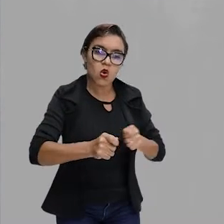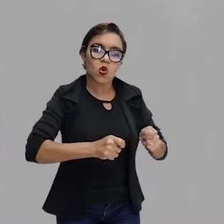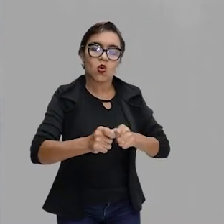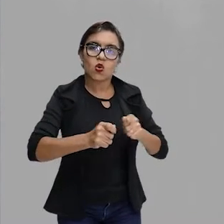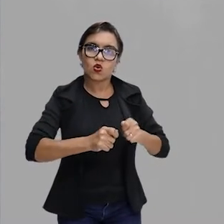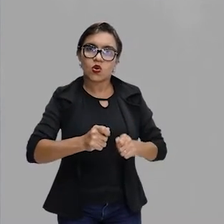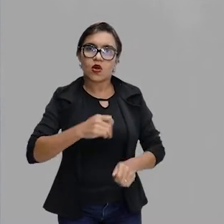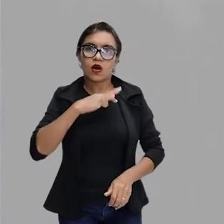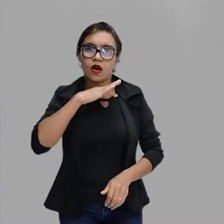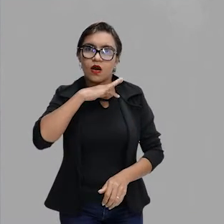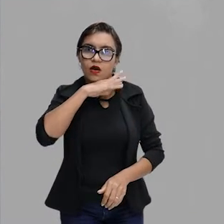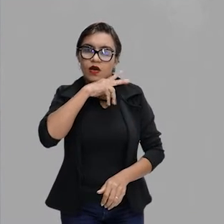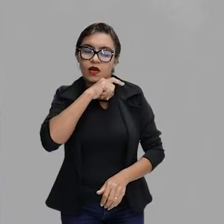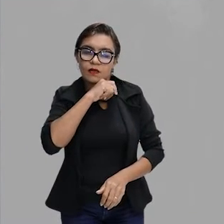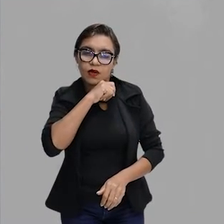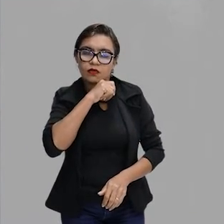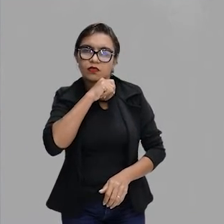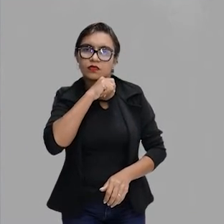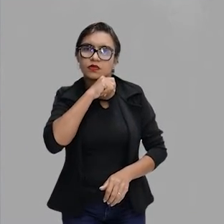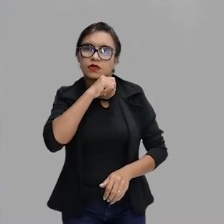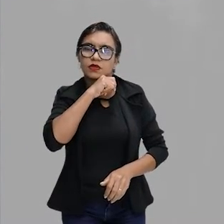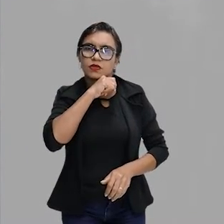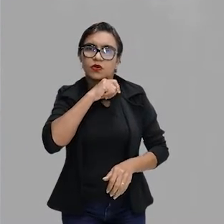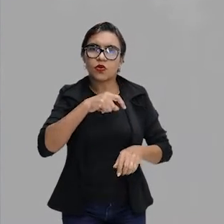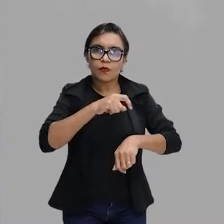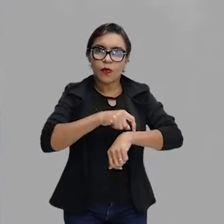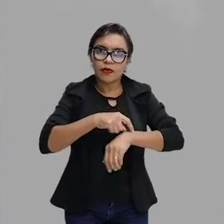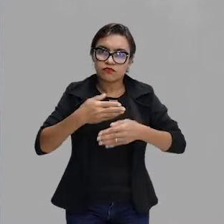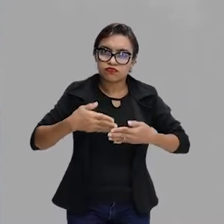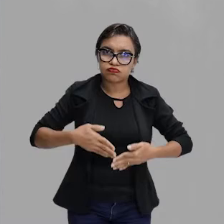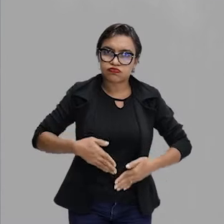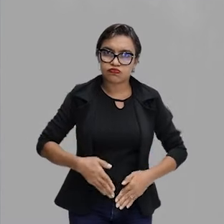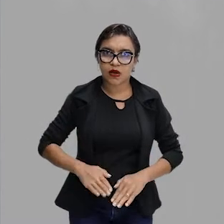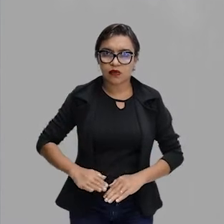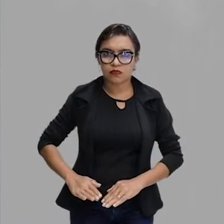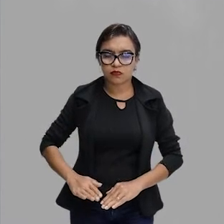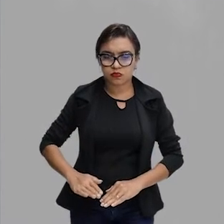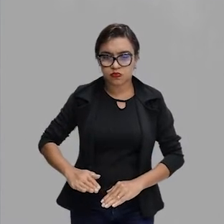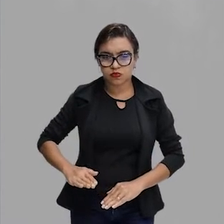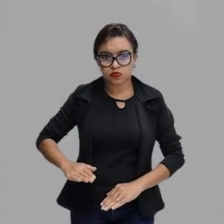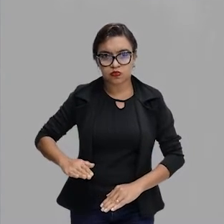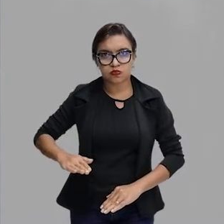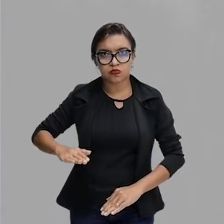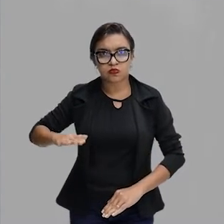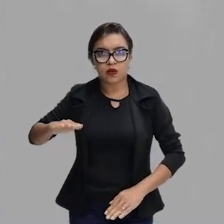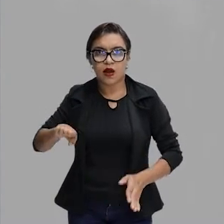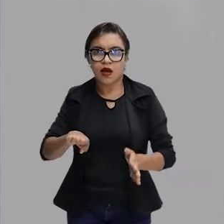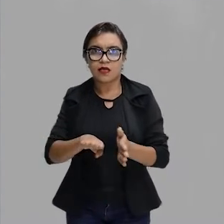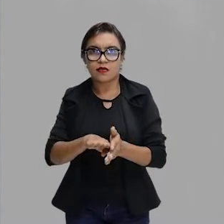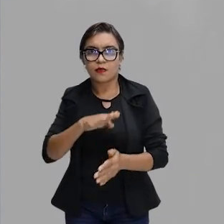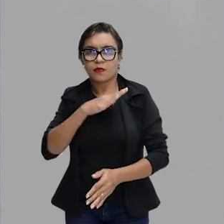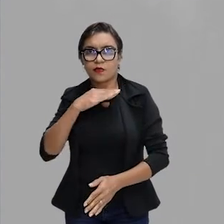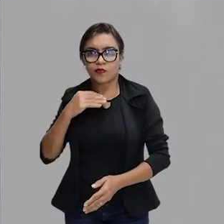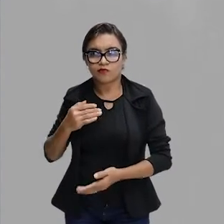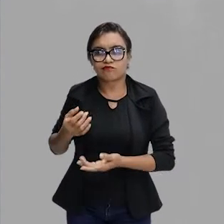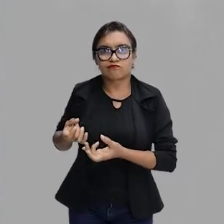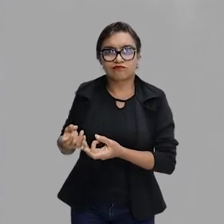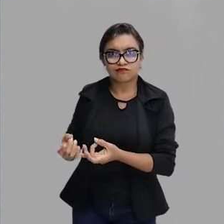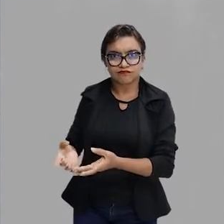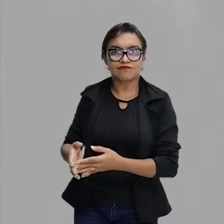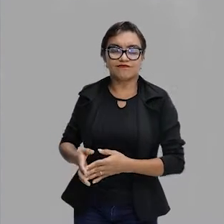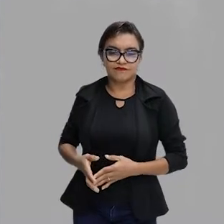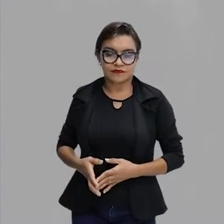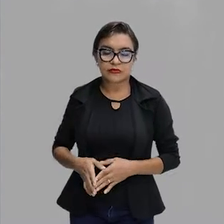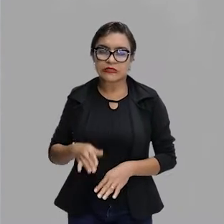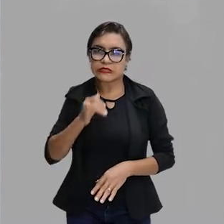seu nascimento até o seu abate, ou então a sua produção leiteira, para que a qualidade desse produto seja totalmente rastreada. Eu vou te dar um exemplo